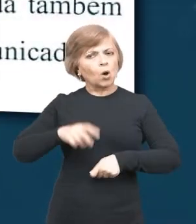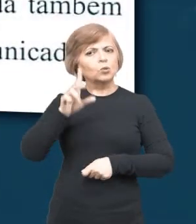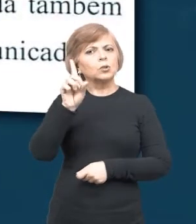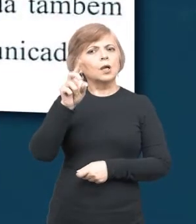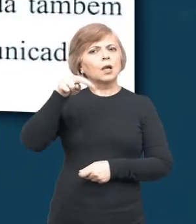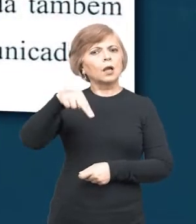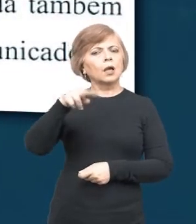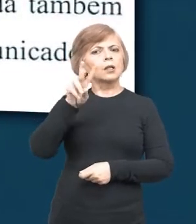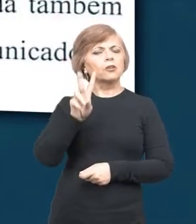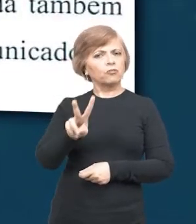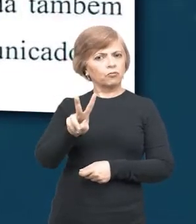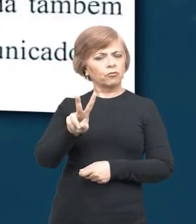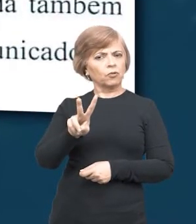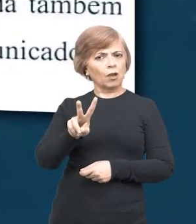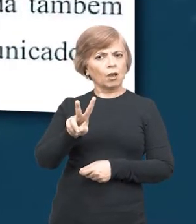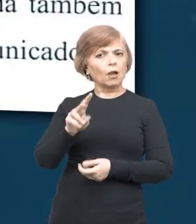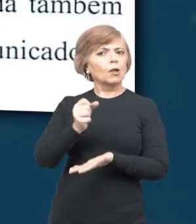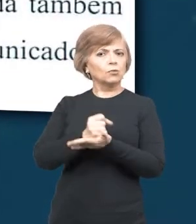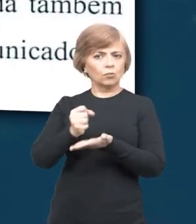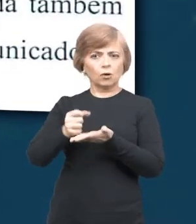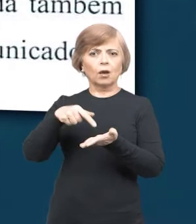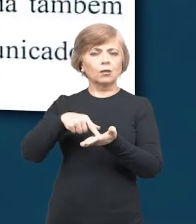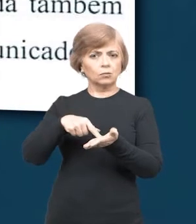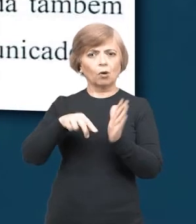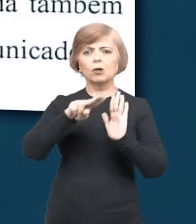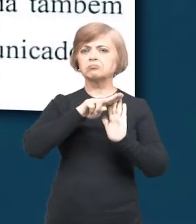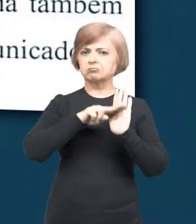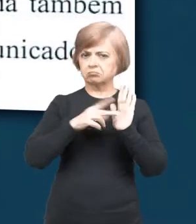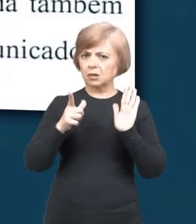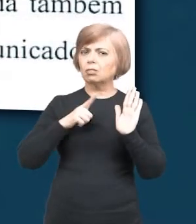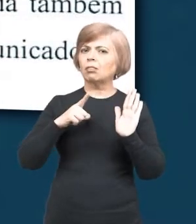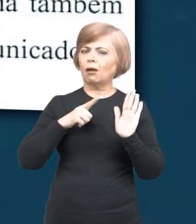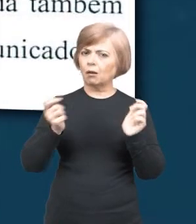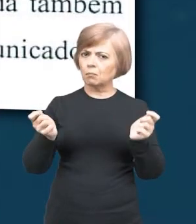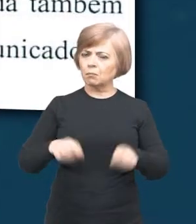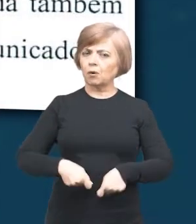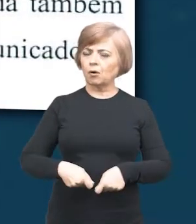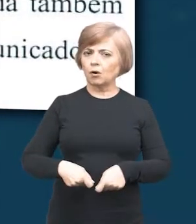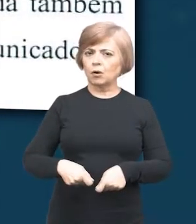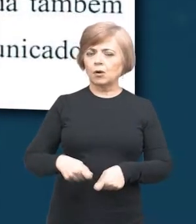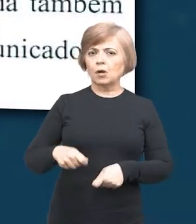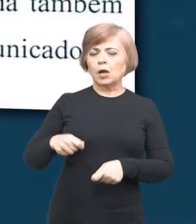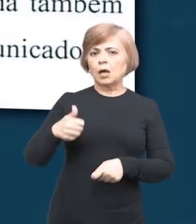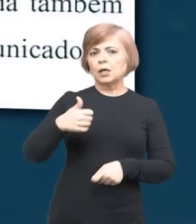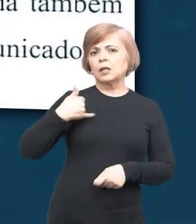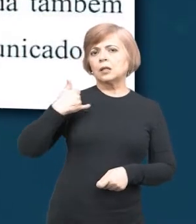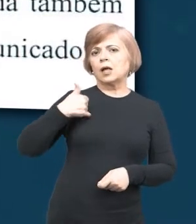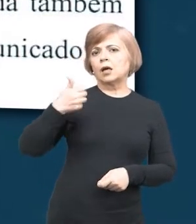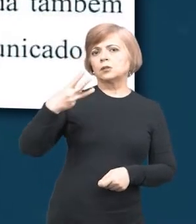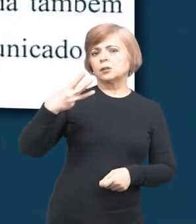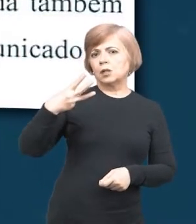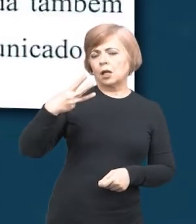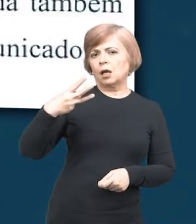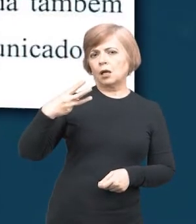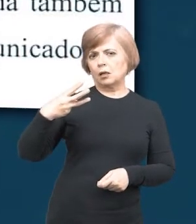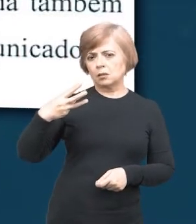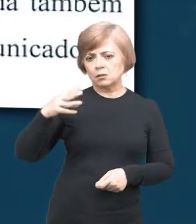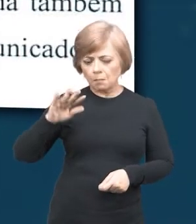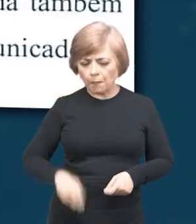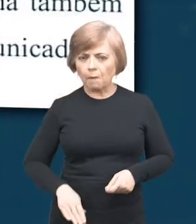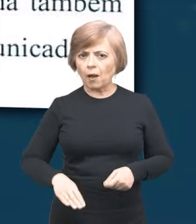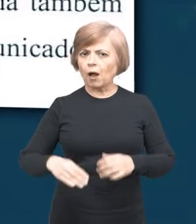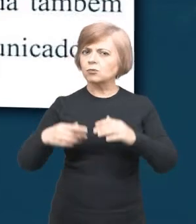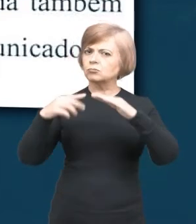próprio oficial de registro em casos de crianças com menos de 3 anos nascidas em casa,